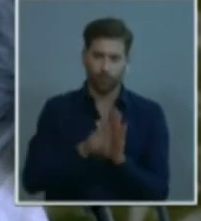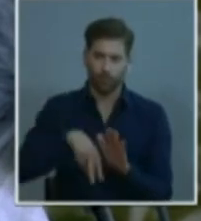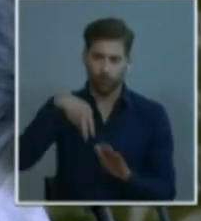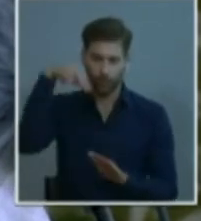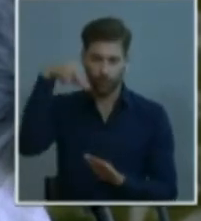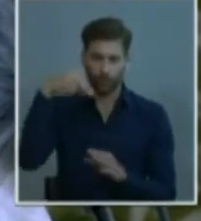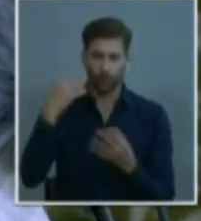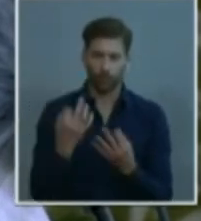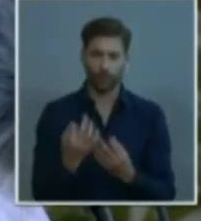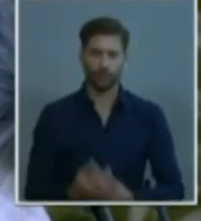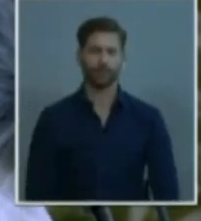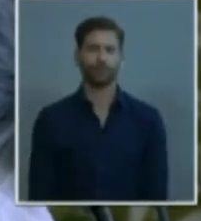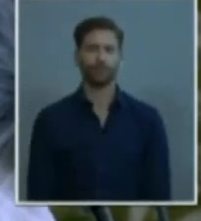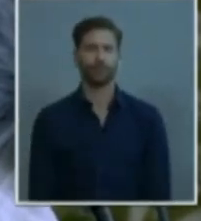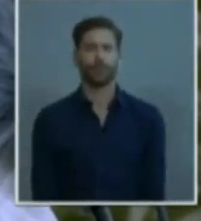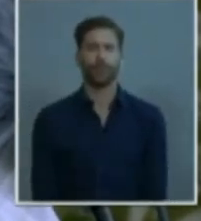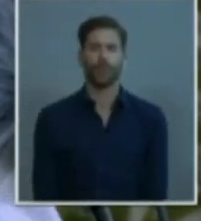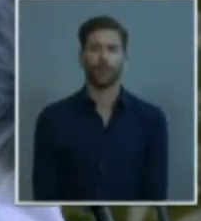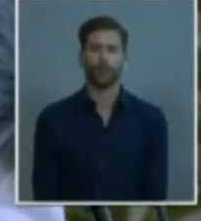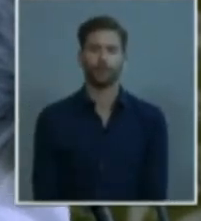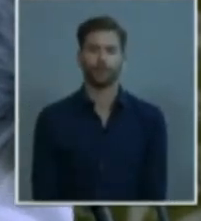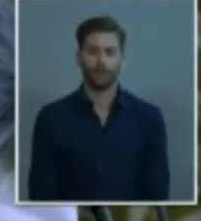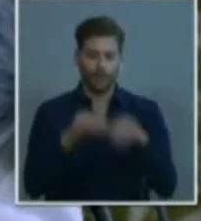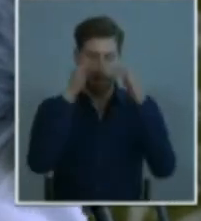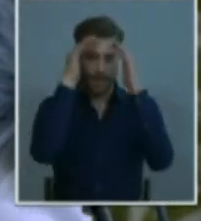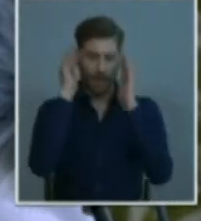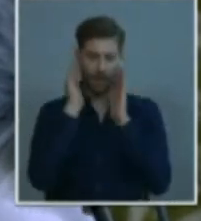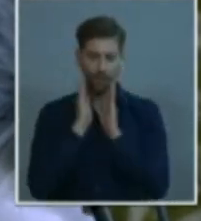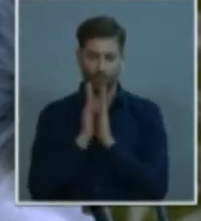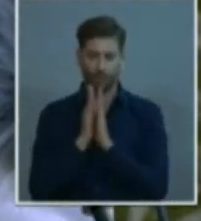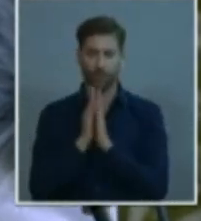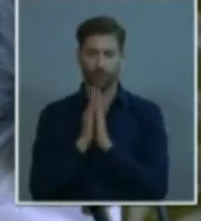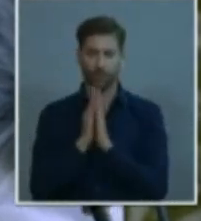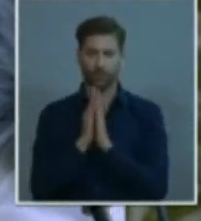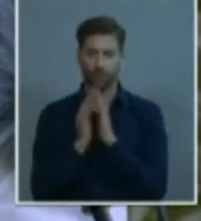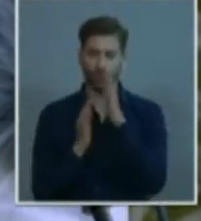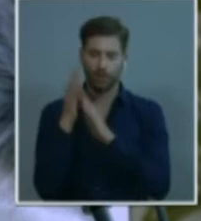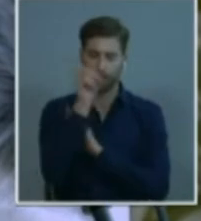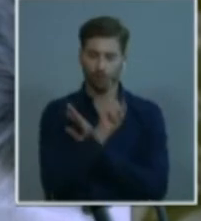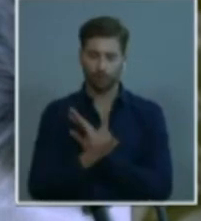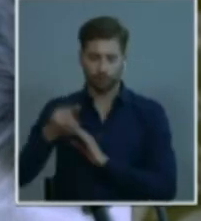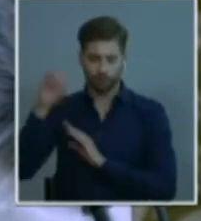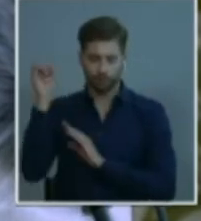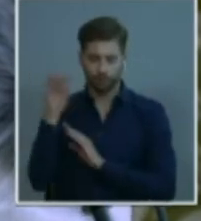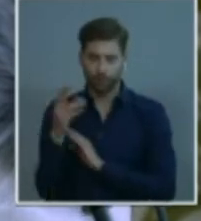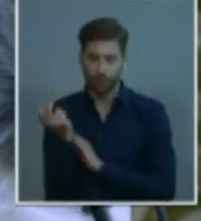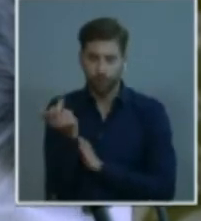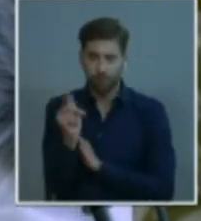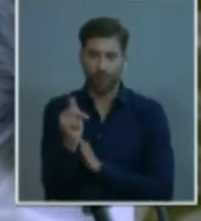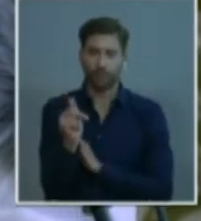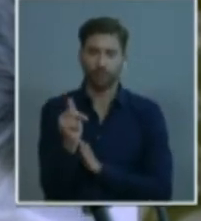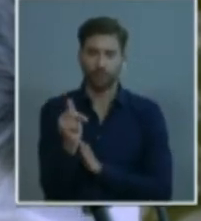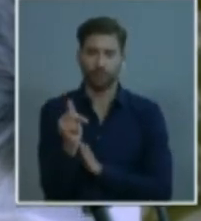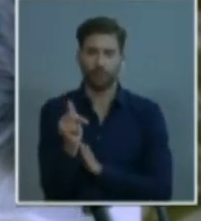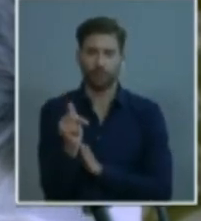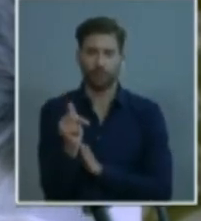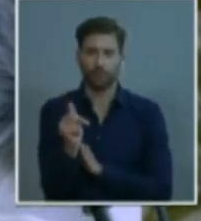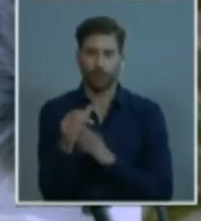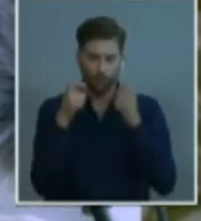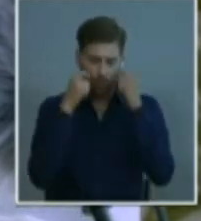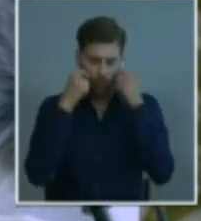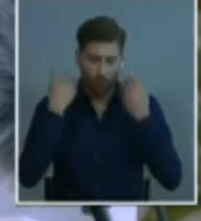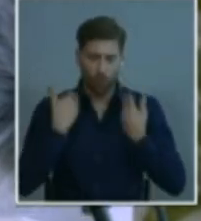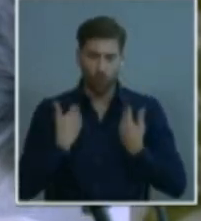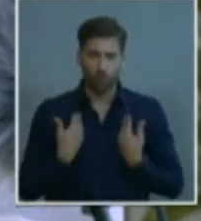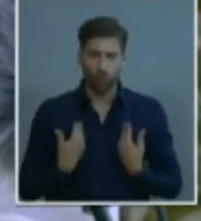Este privilégio concedido à Virgem Imaculada, ela preservada e imune